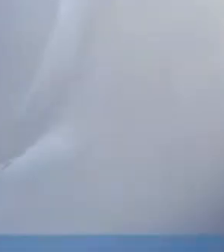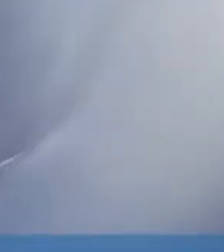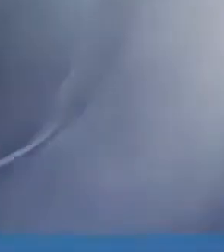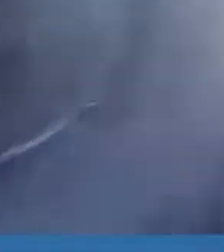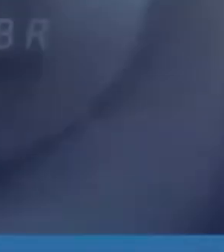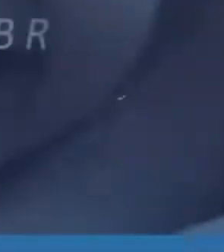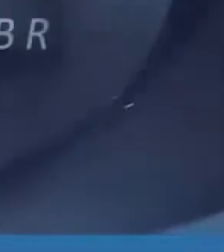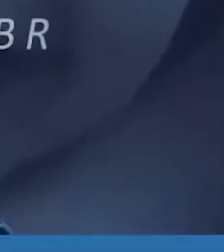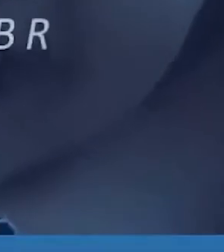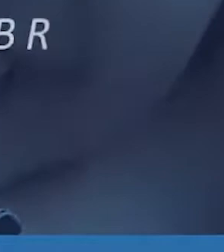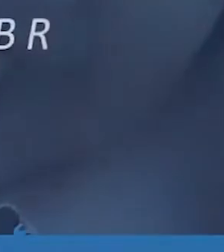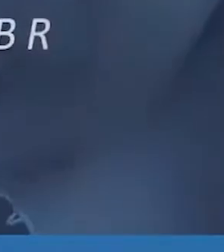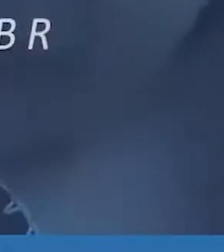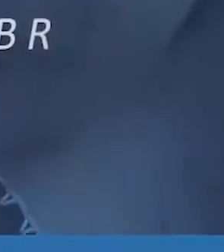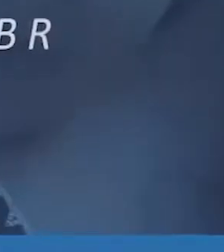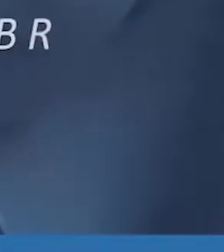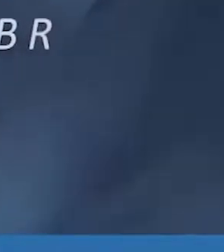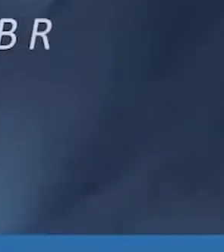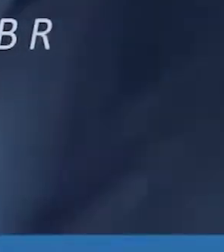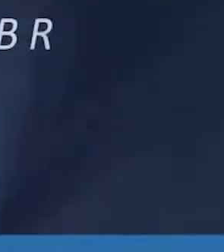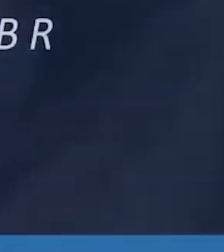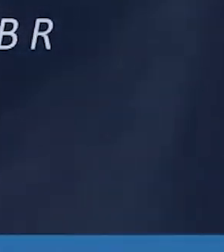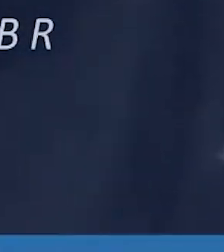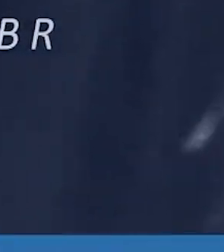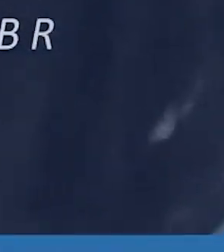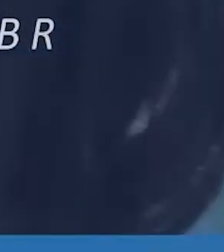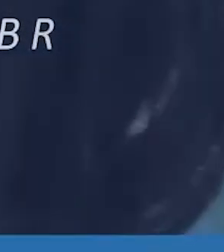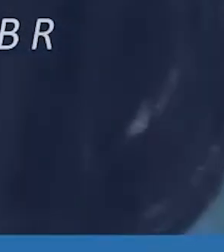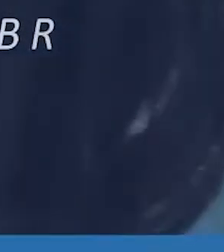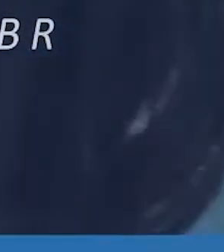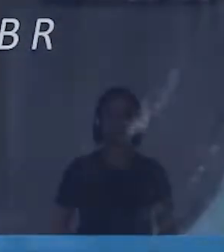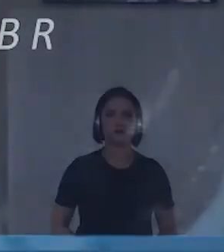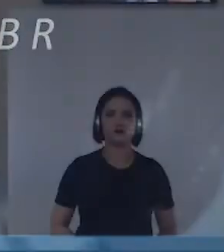Enquanto não passa, conheça o novo jeito Quali de ajudar.